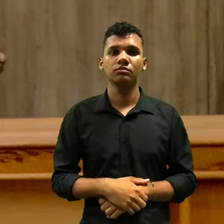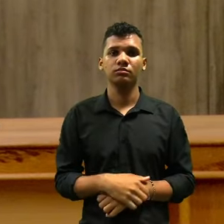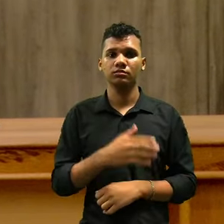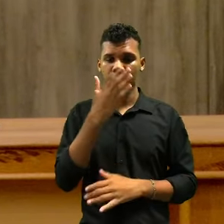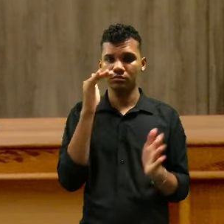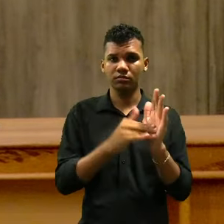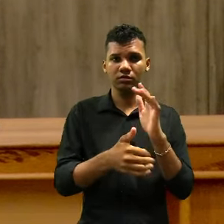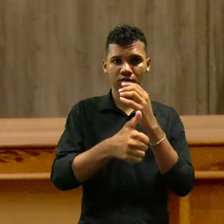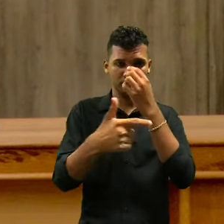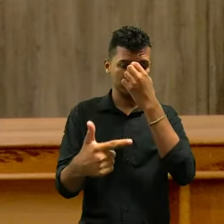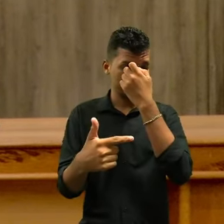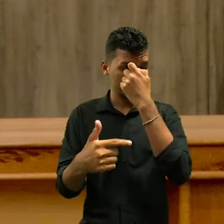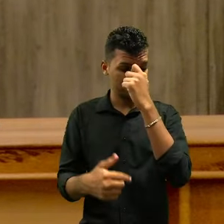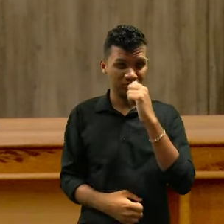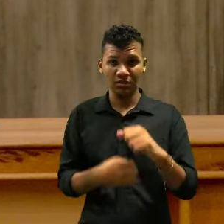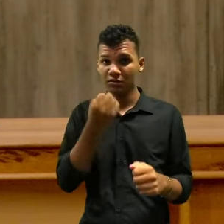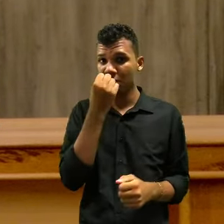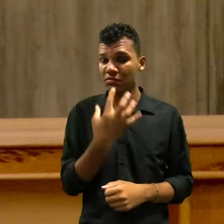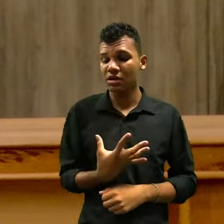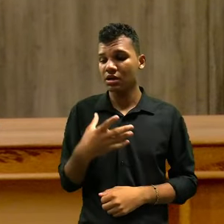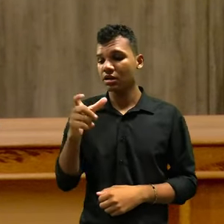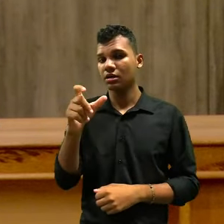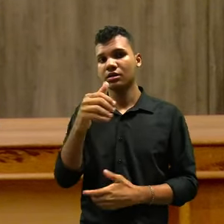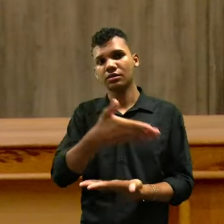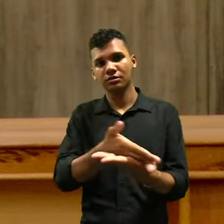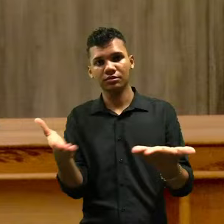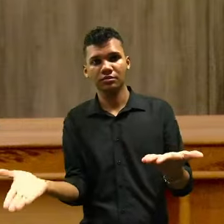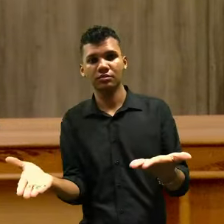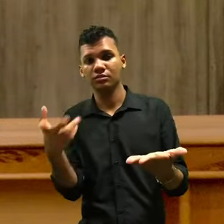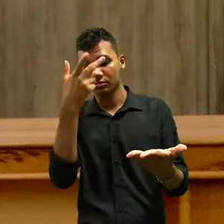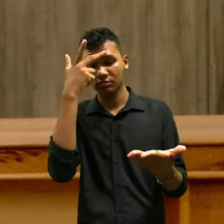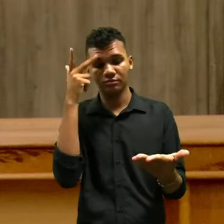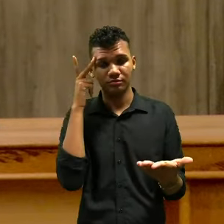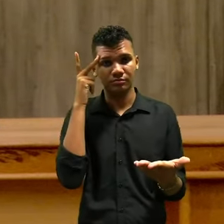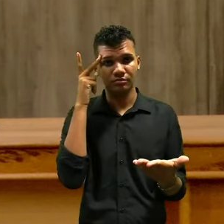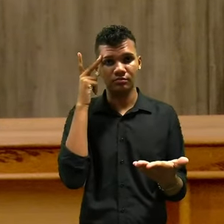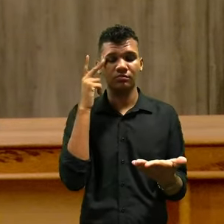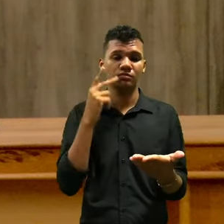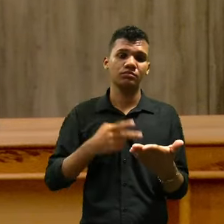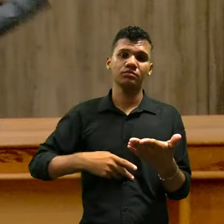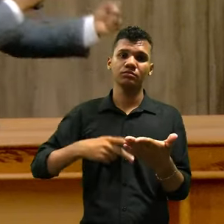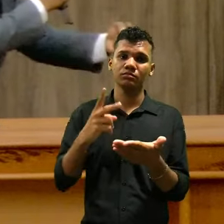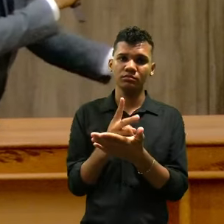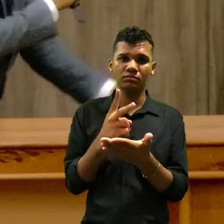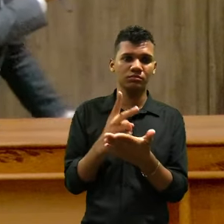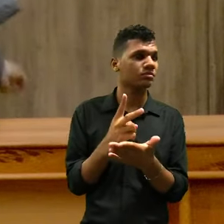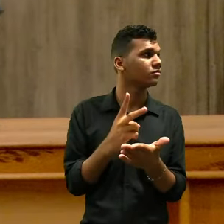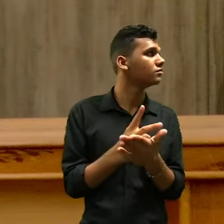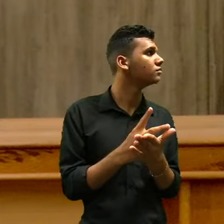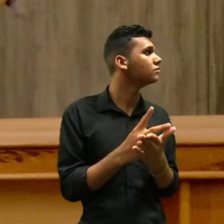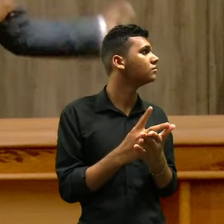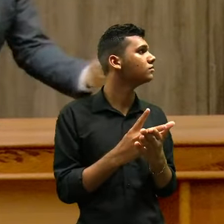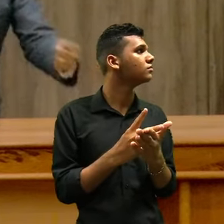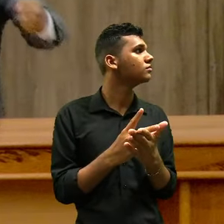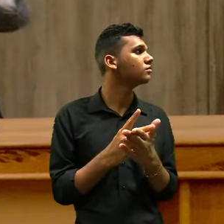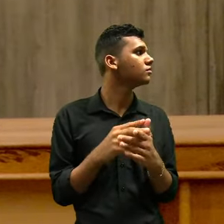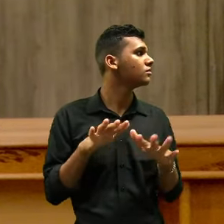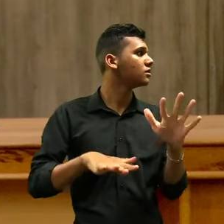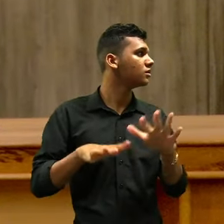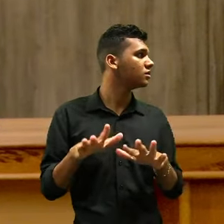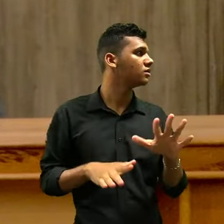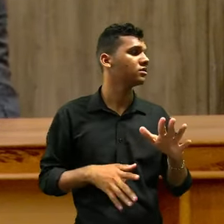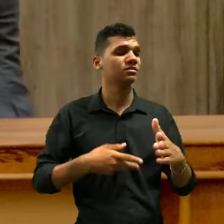12 bem-aventurados sois vós quando vos Olha aí injuriarem